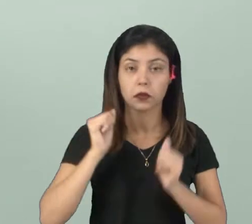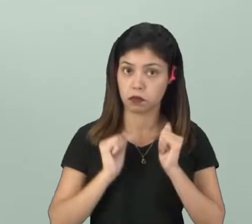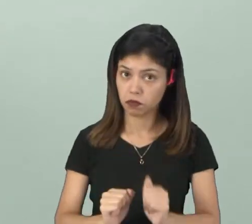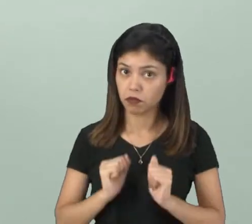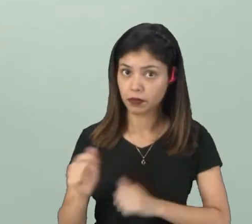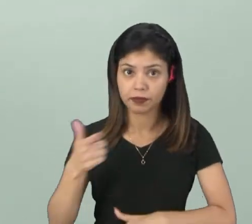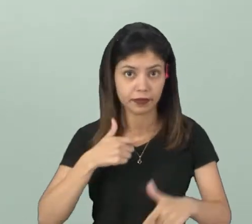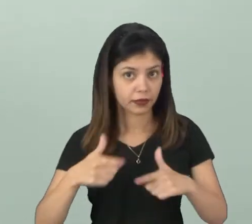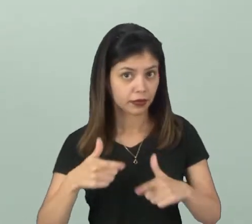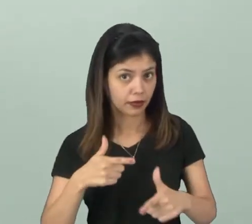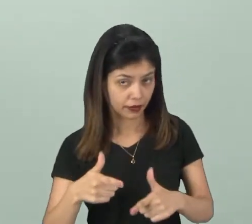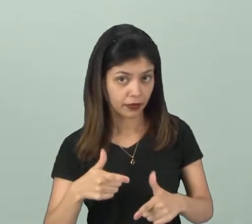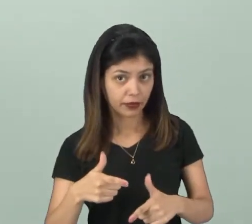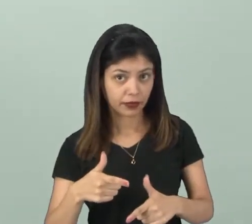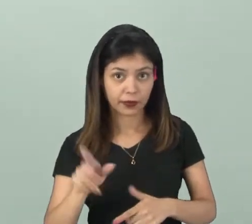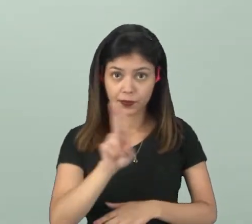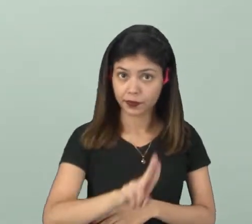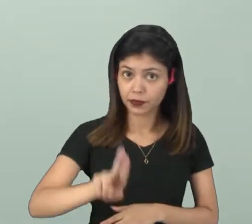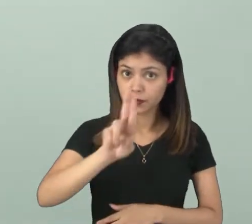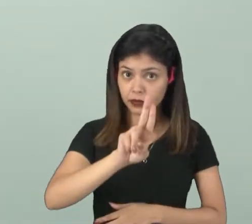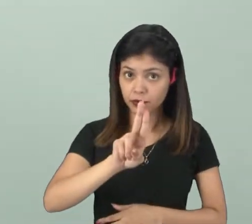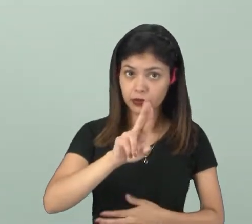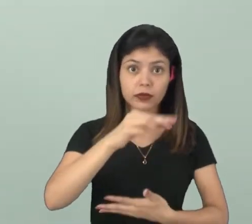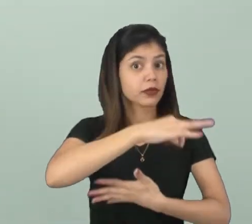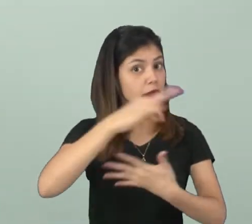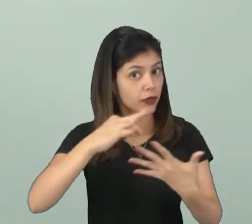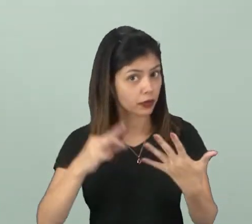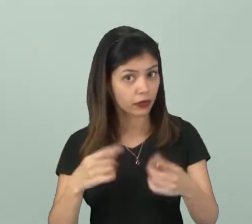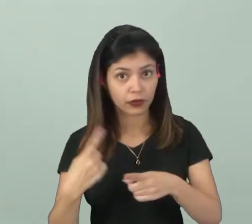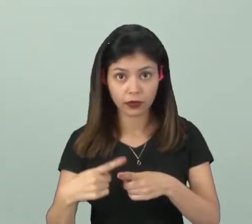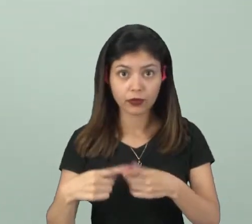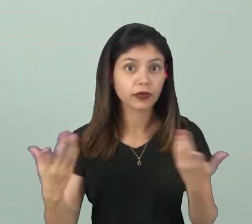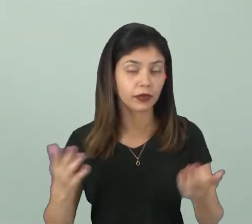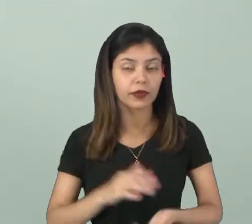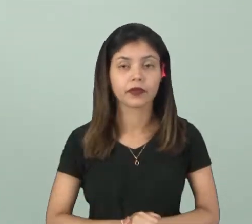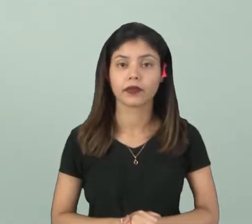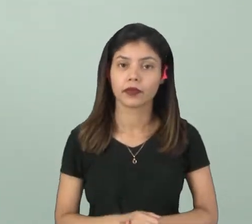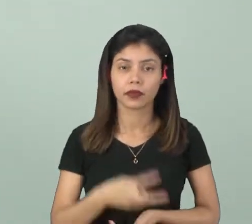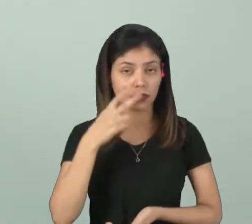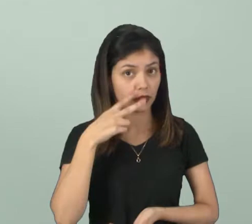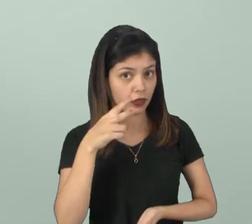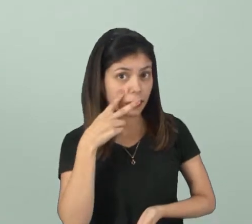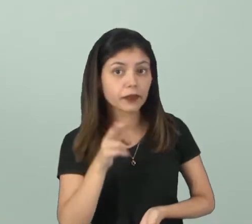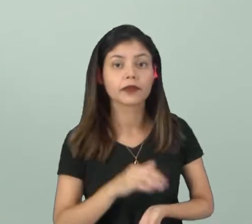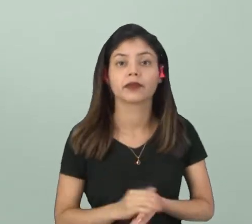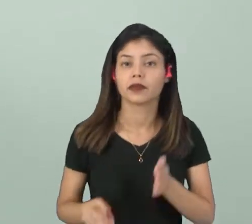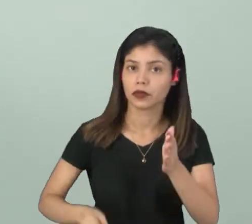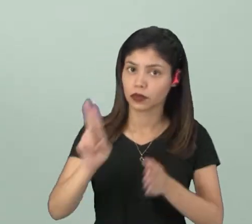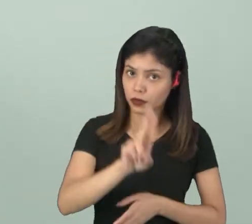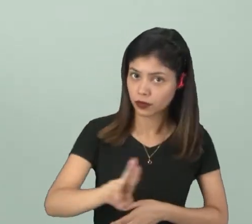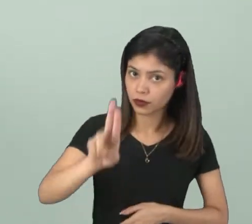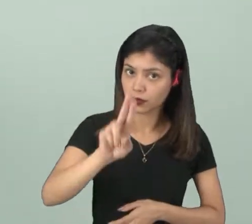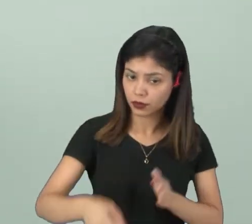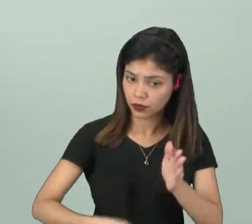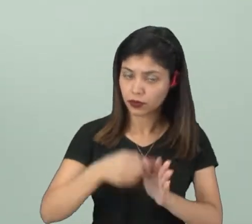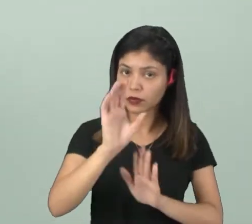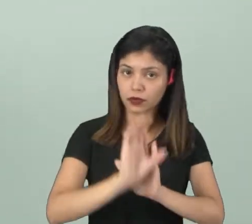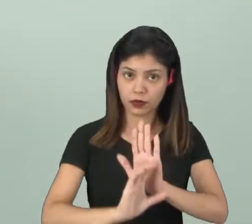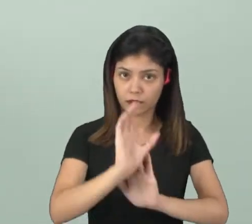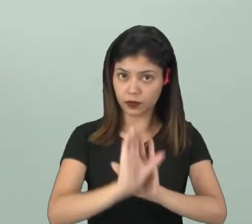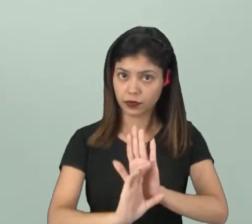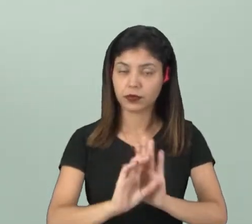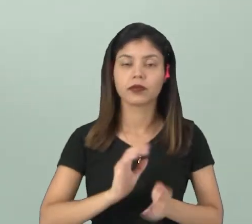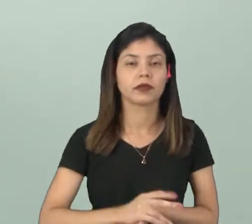possamos trabalhar o uso dos porquês, as anedotas. Vejam que iremos utilizar primeiramente o